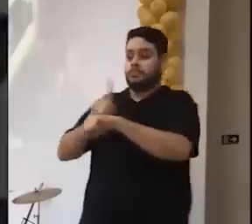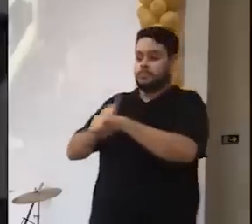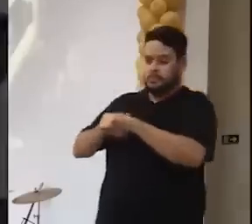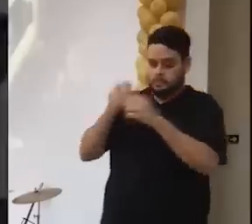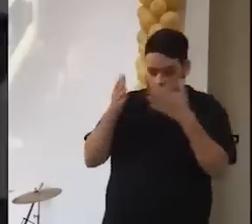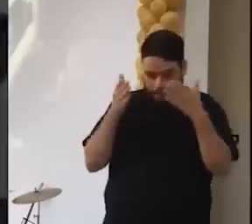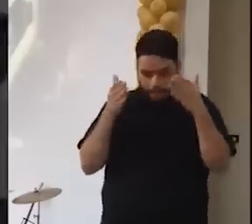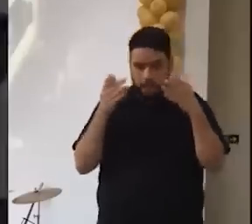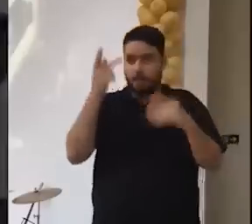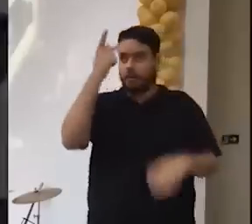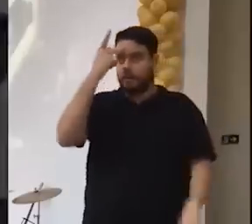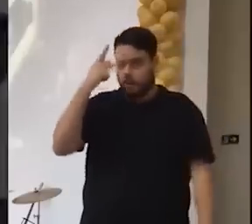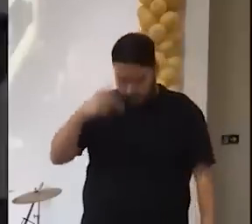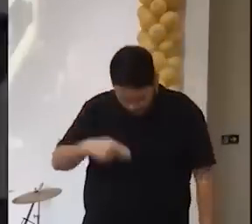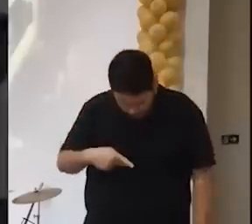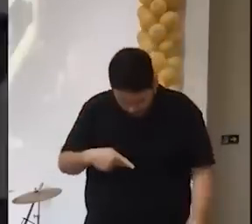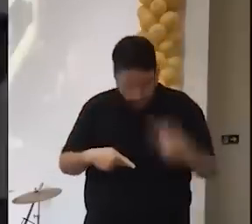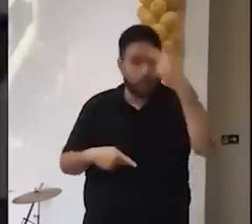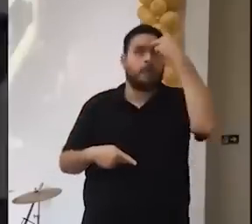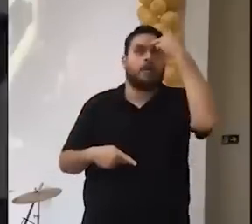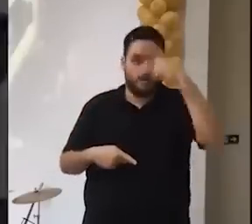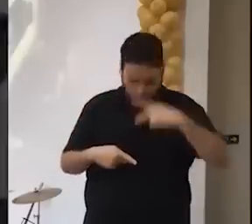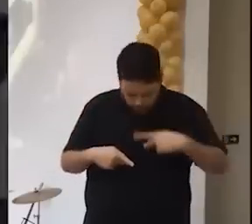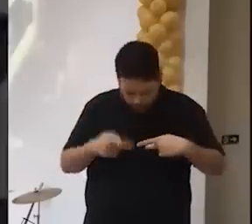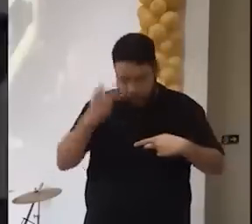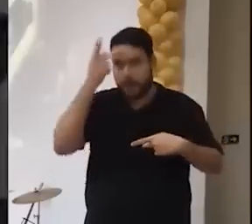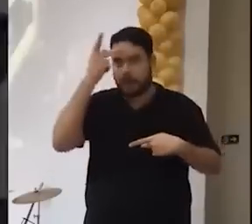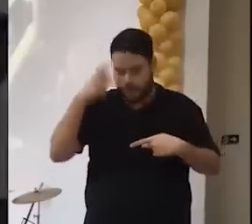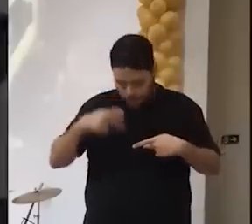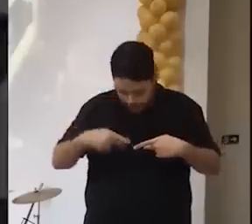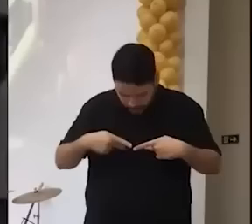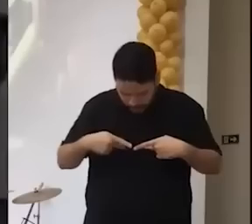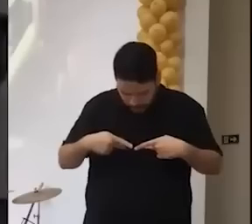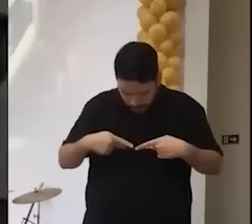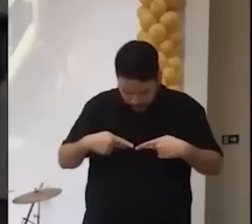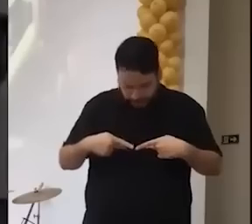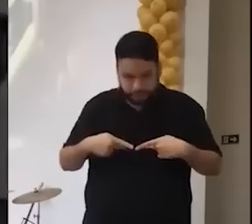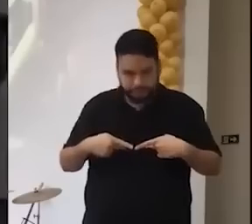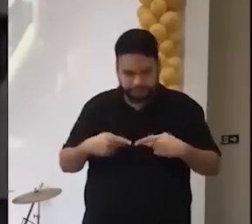para o seu próprio umbigo, tomando o seu próprio pulso.